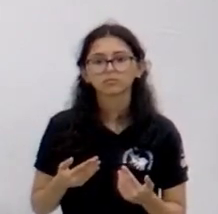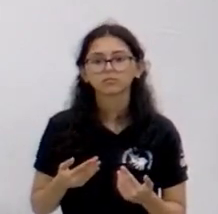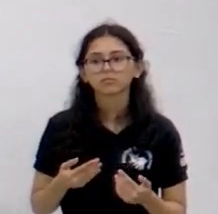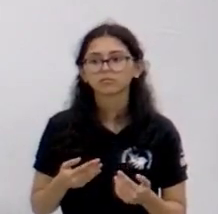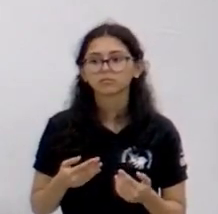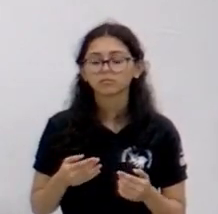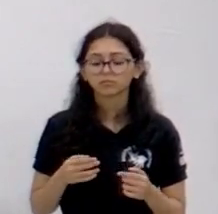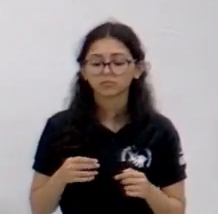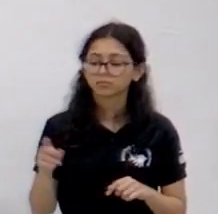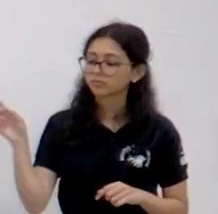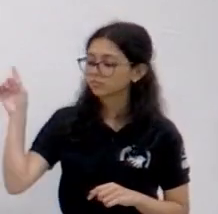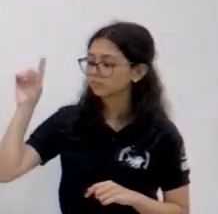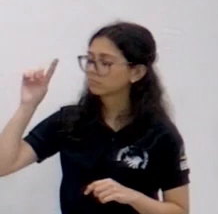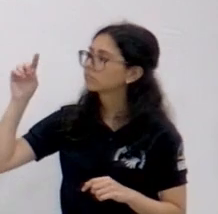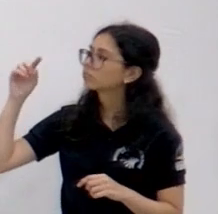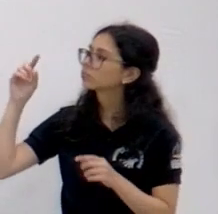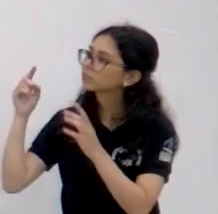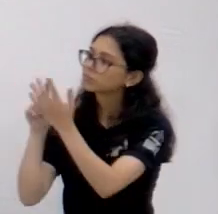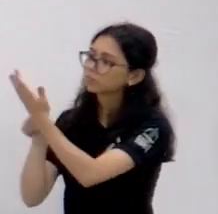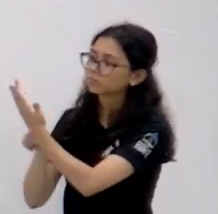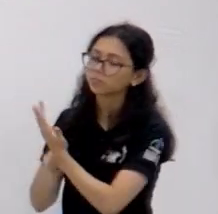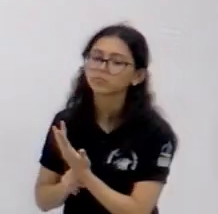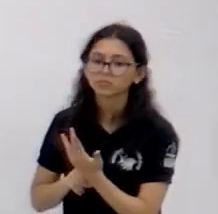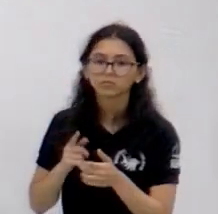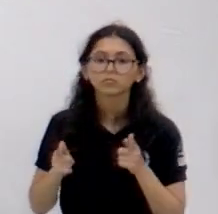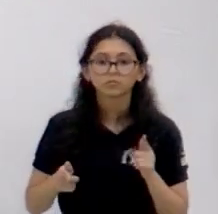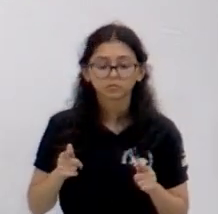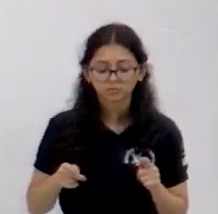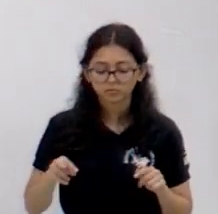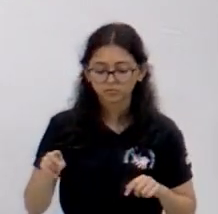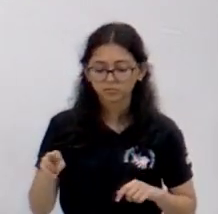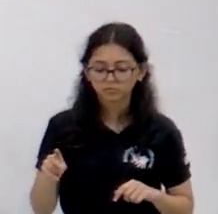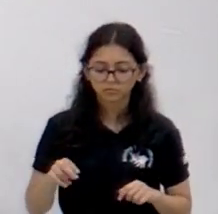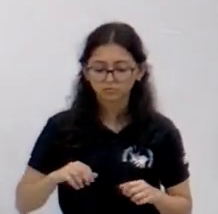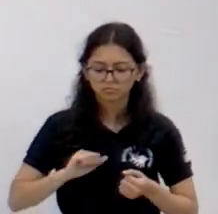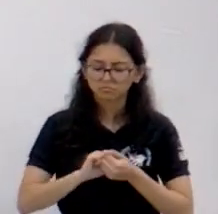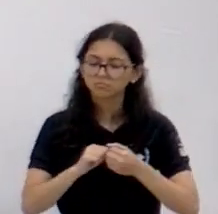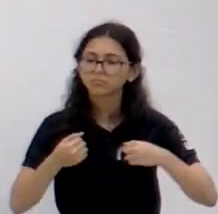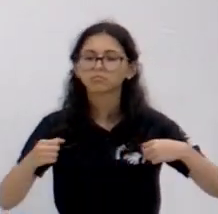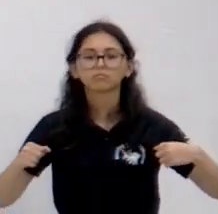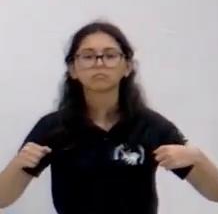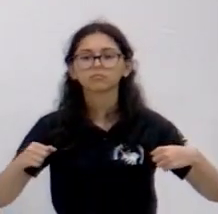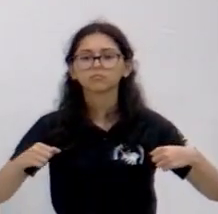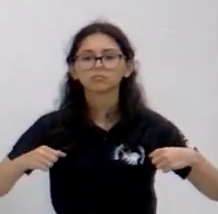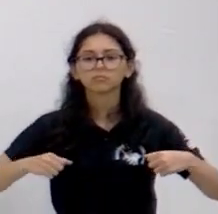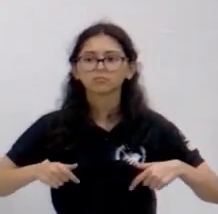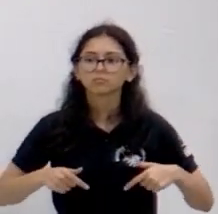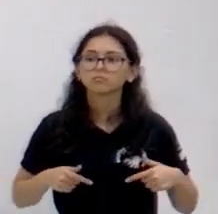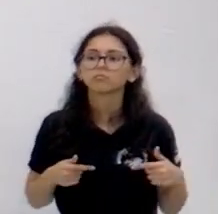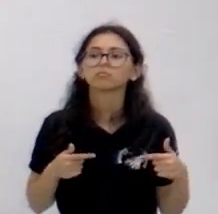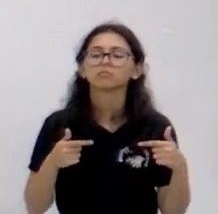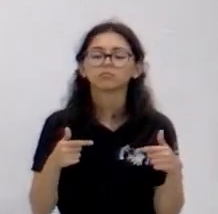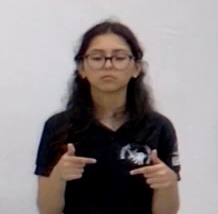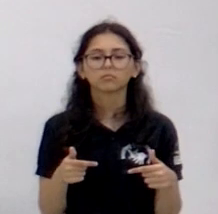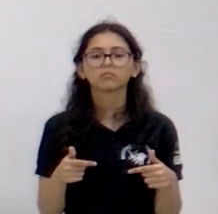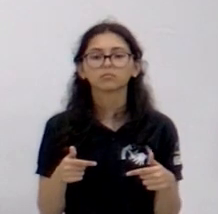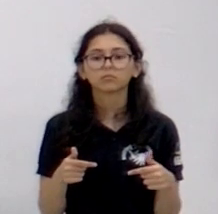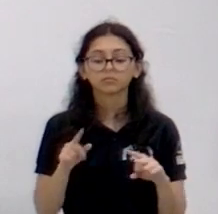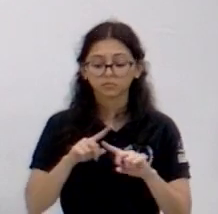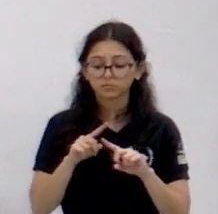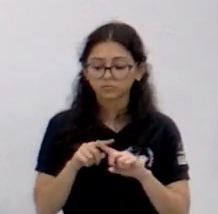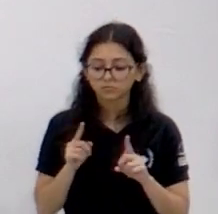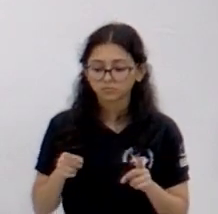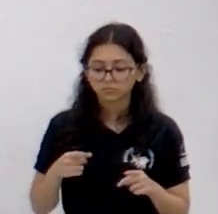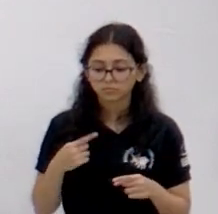como um grande guerreiro, não porque ele possui um potencial ainda não percebido pelos outros, mas simplesmente porque essa é